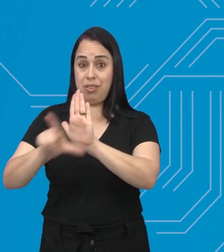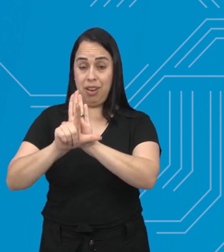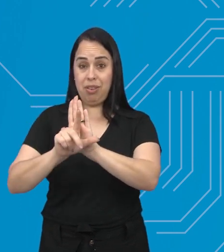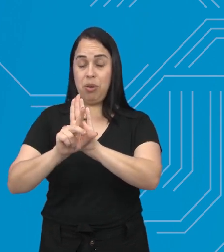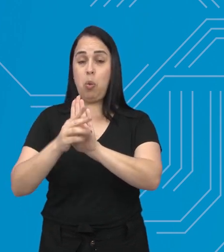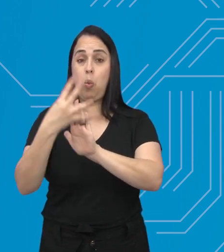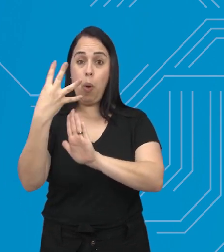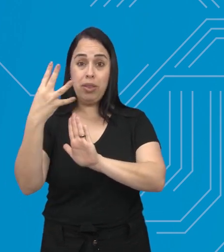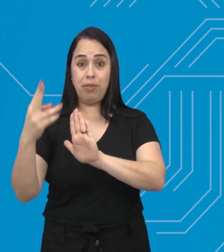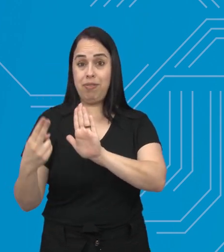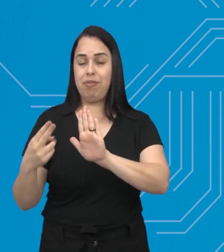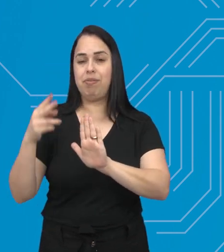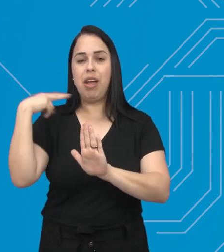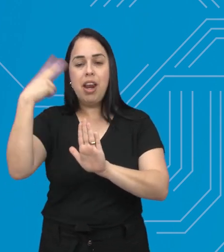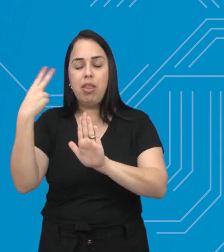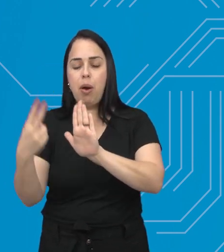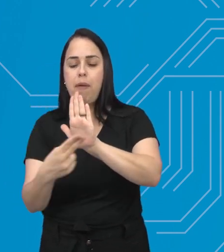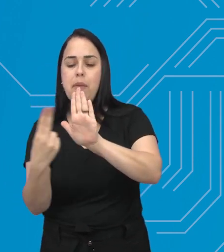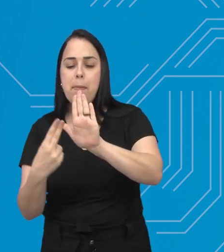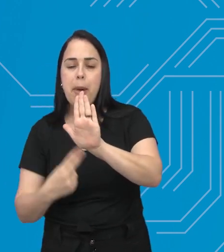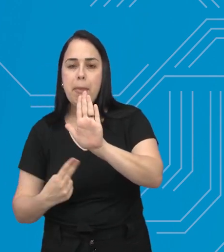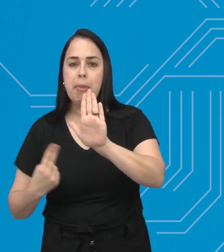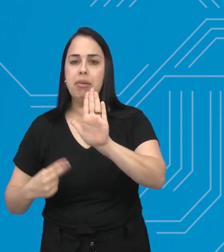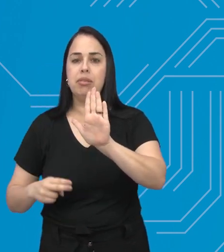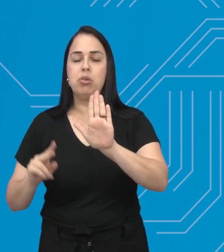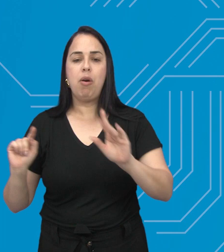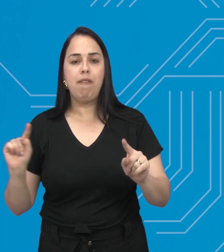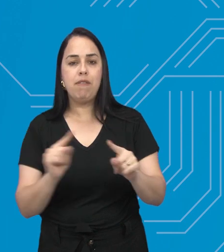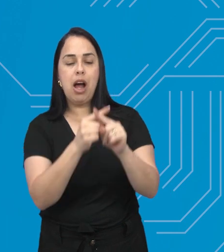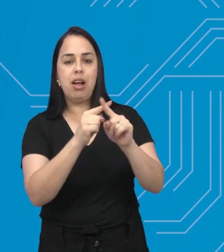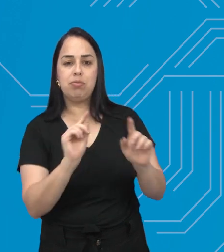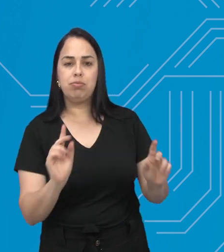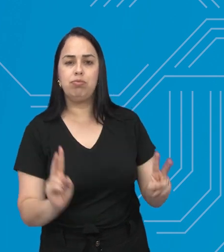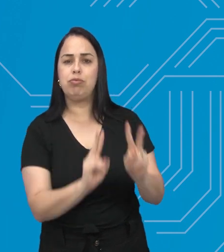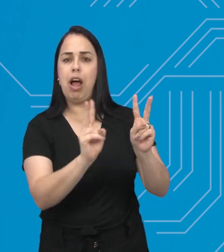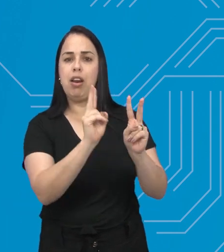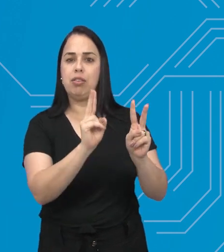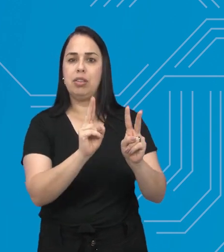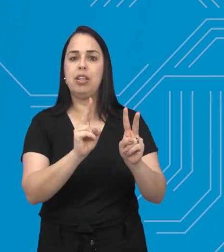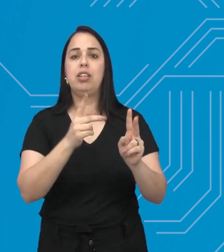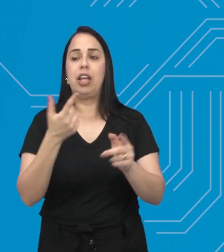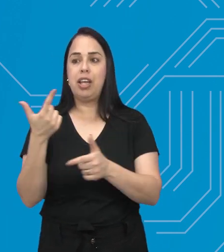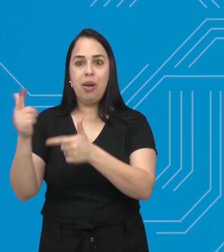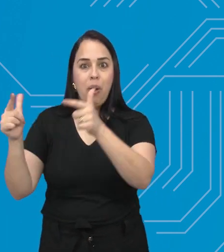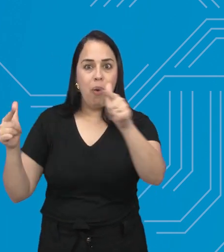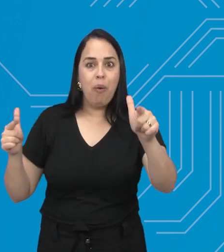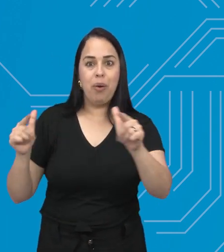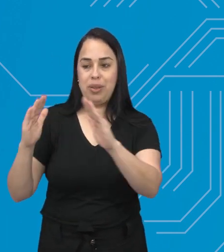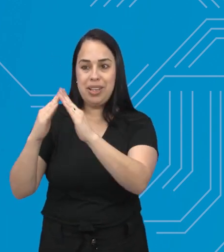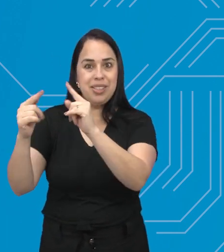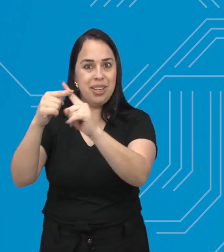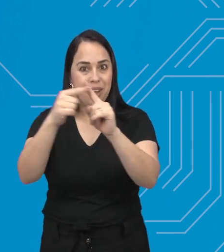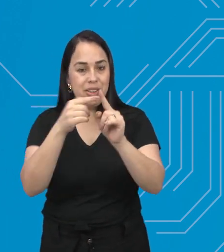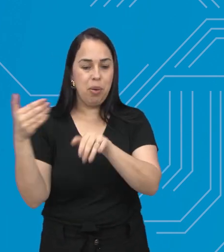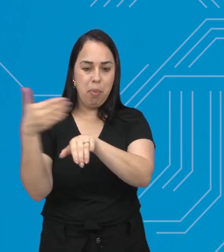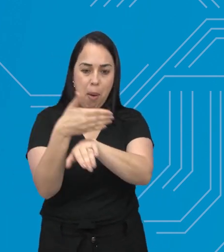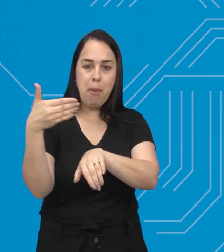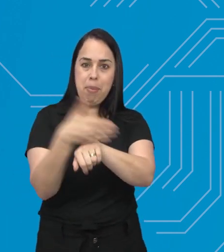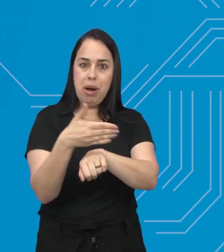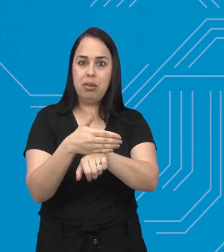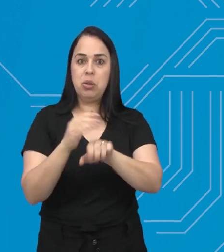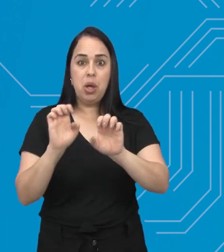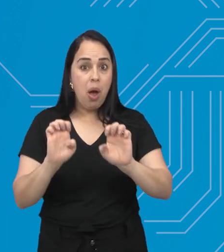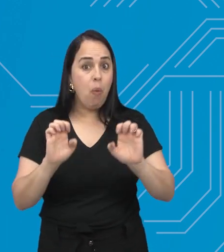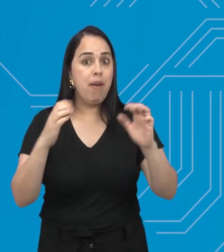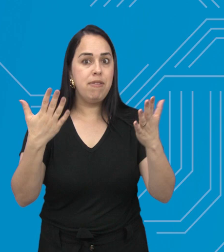por 4 vereadores com o intuito de valorizar essa competição que reúne atletas de diversas igrejas. E olha, estamos falando